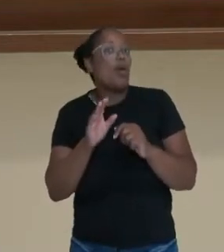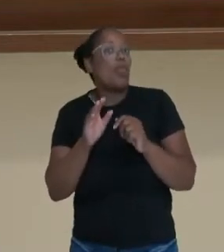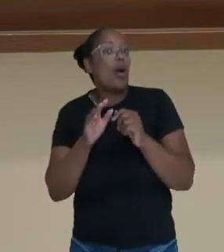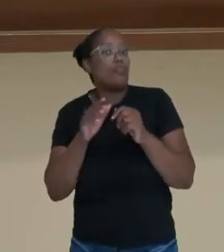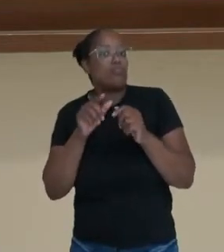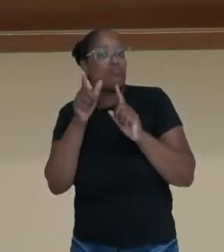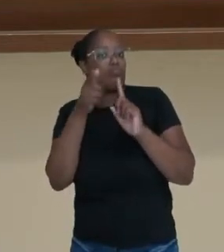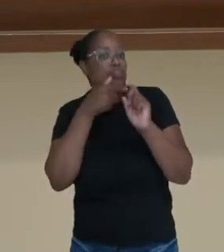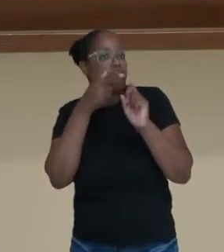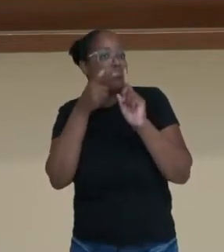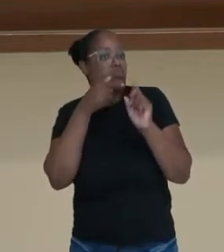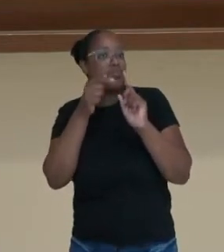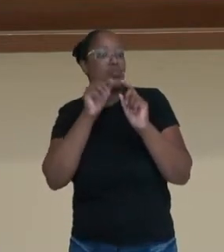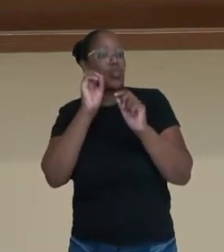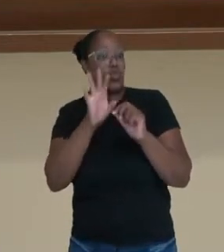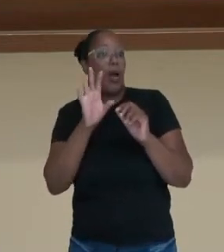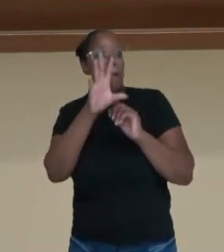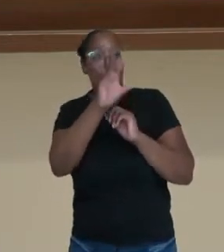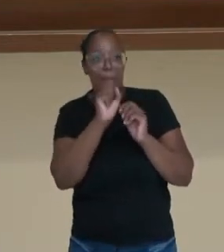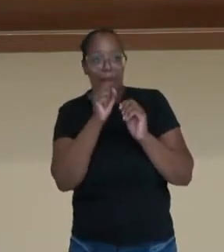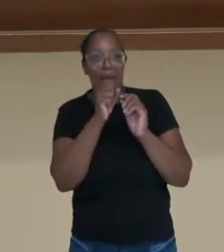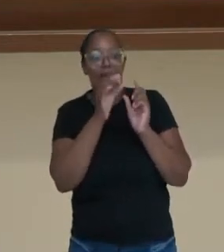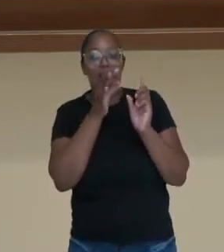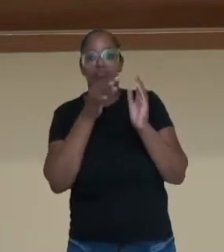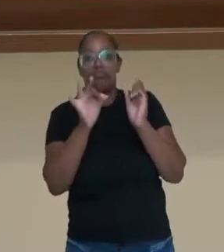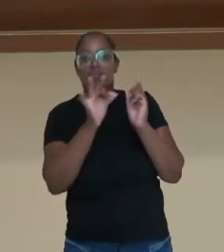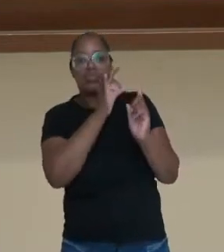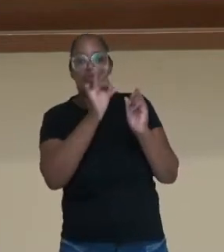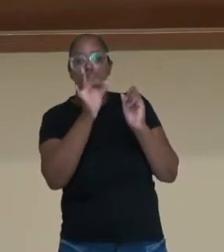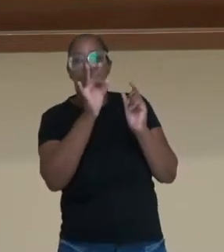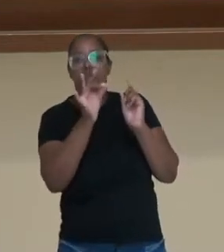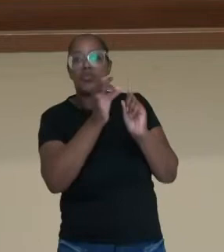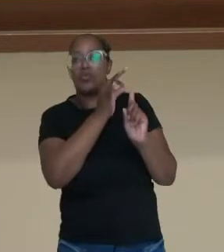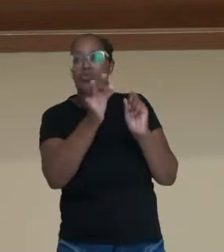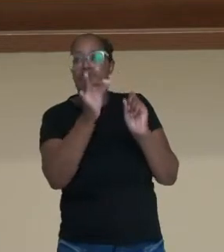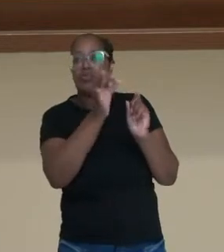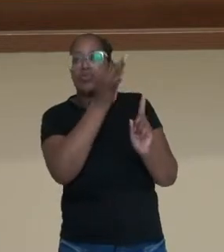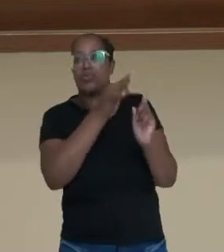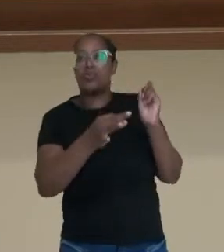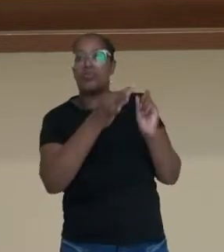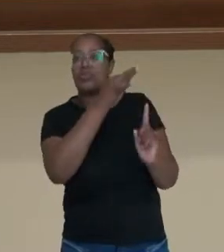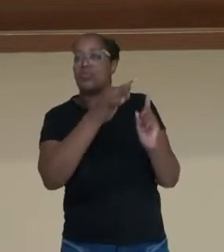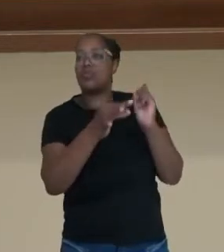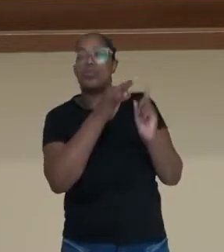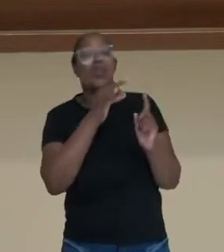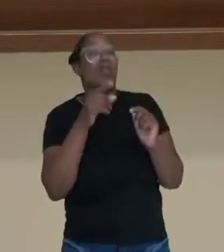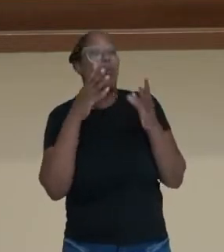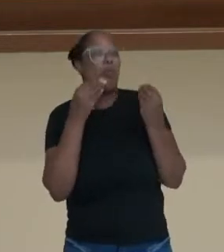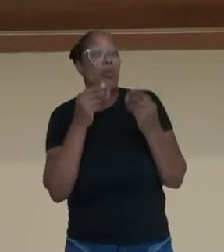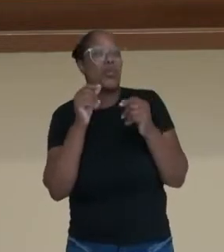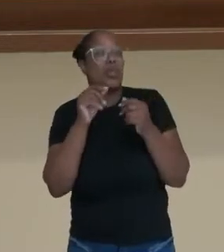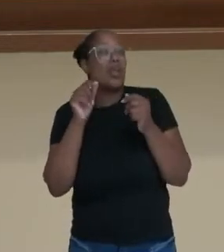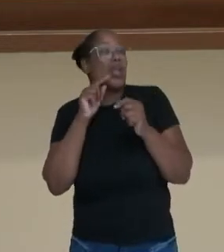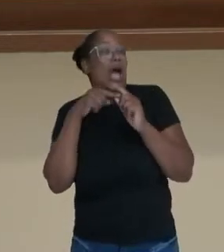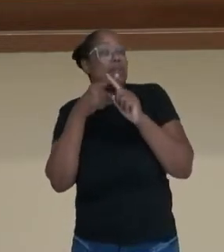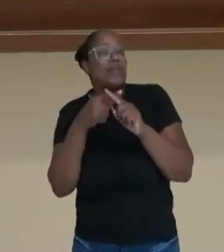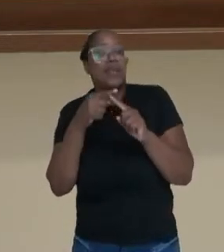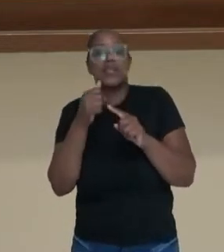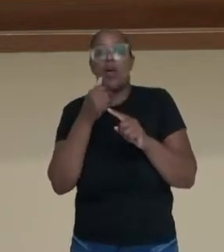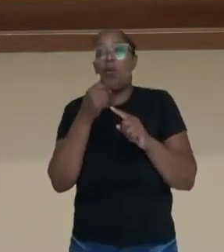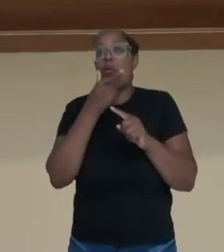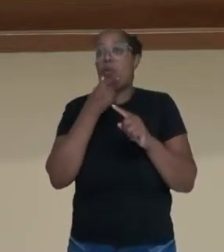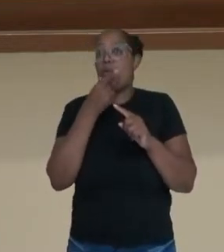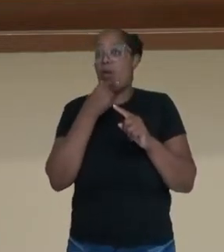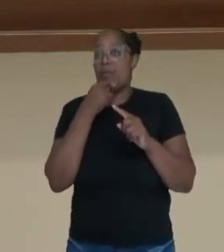é essencial para dar o ritmo da capoeira, tá? Então, muitas vezes o capoeirista treina só com o som